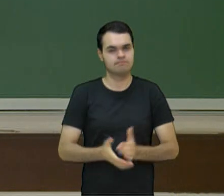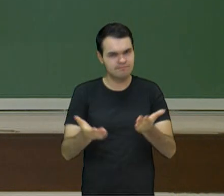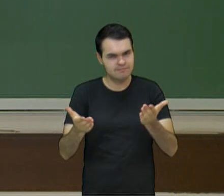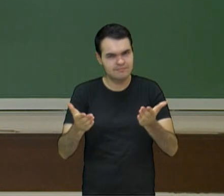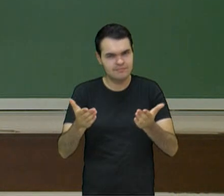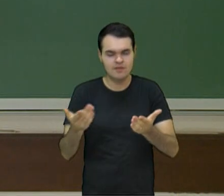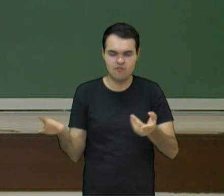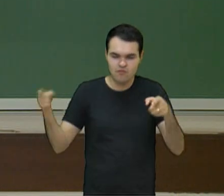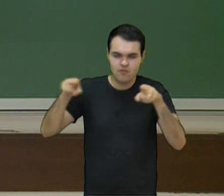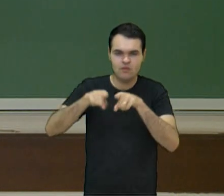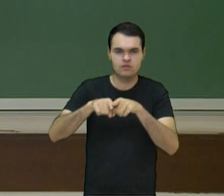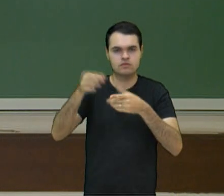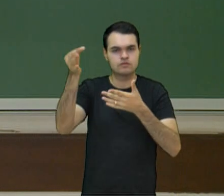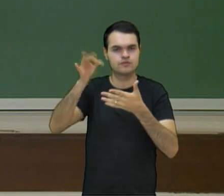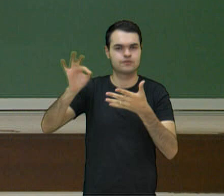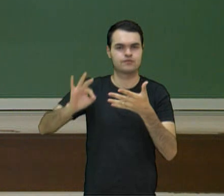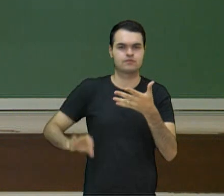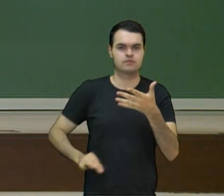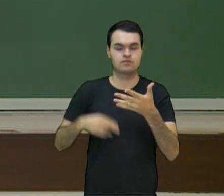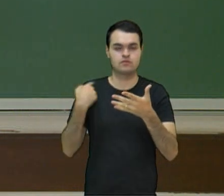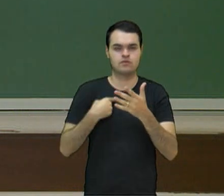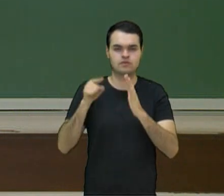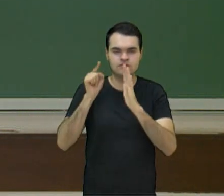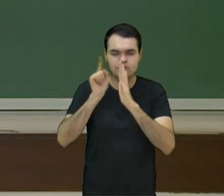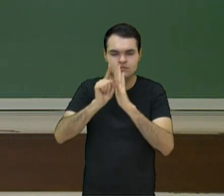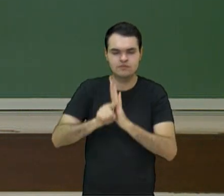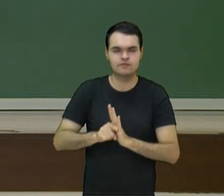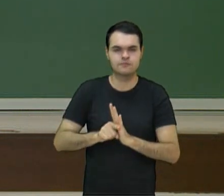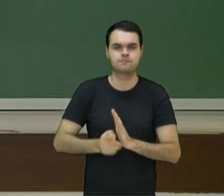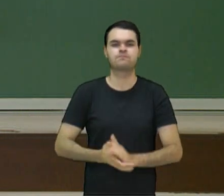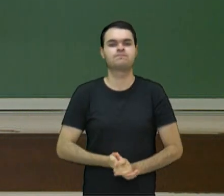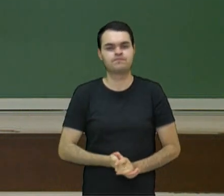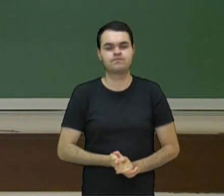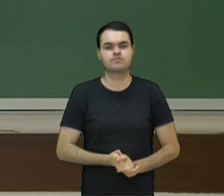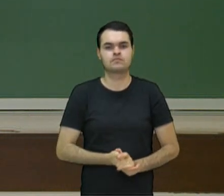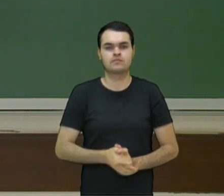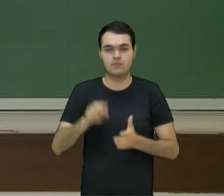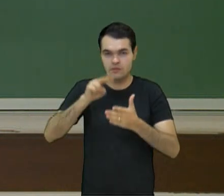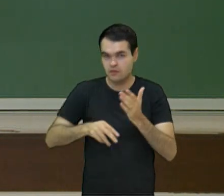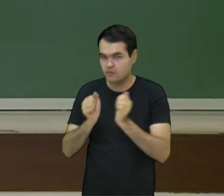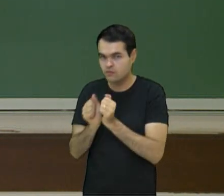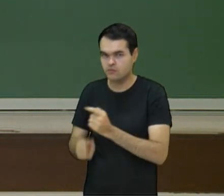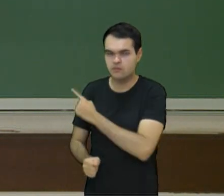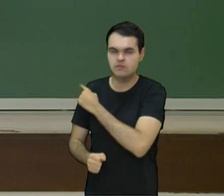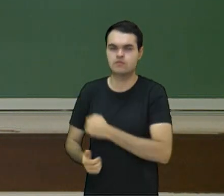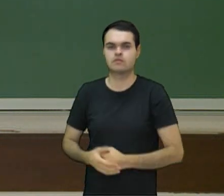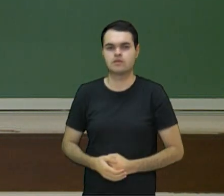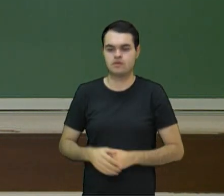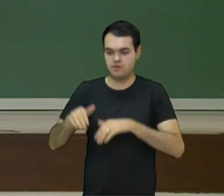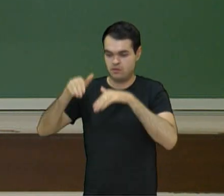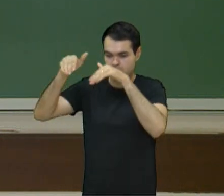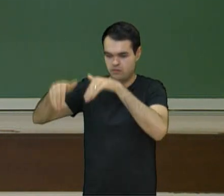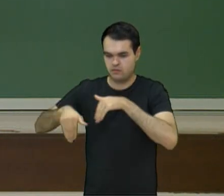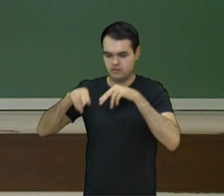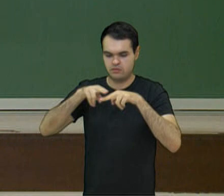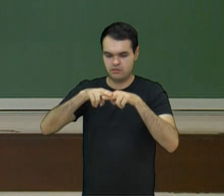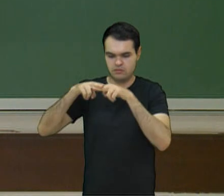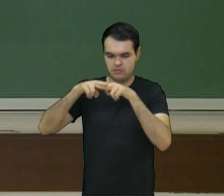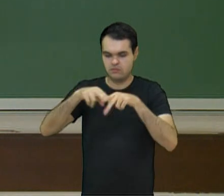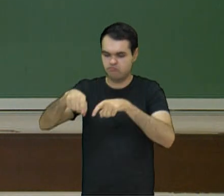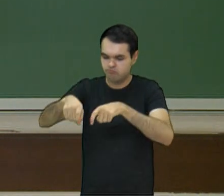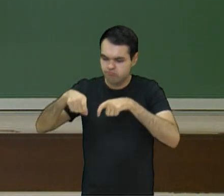E aí, pessoal, estamos de volta para a correção do nosso questionário. Vamos fazer a releitura aqui, juntos? Austrália e Nova Zelândia